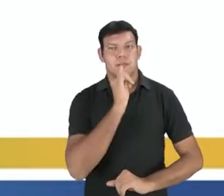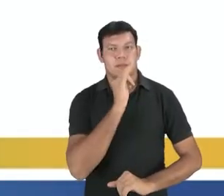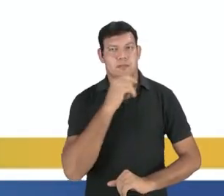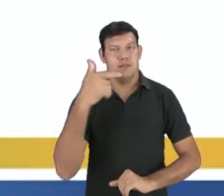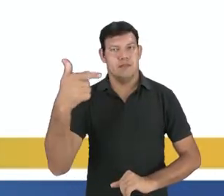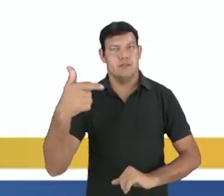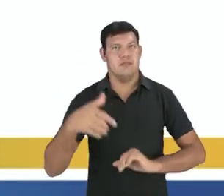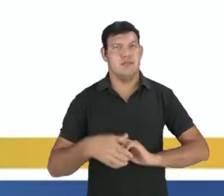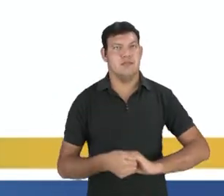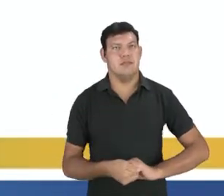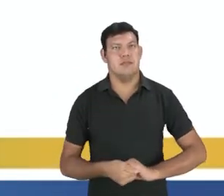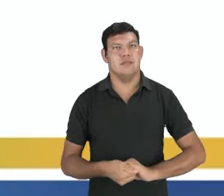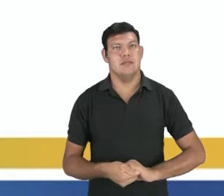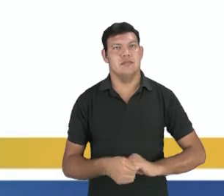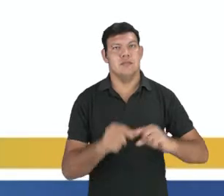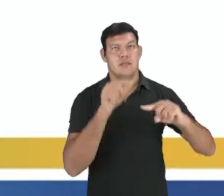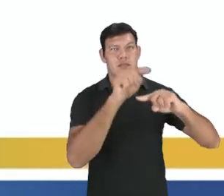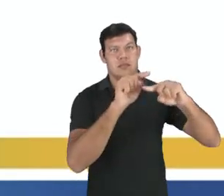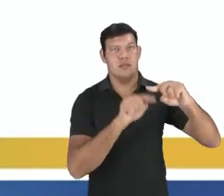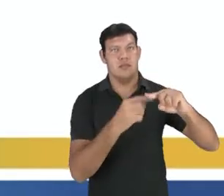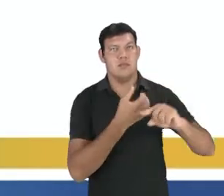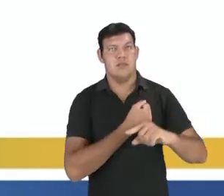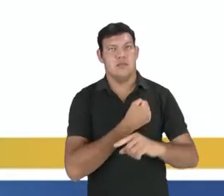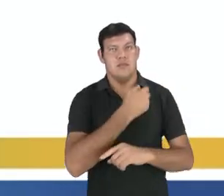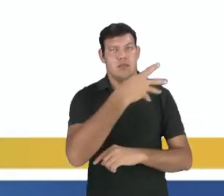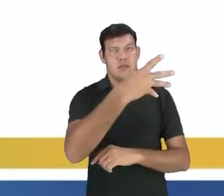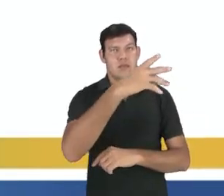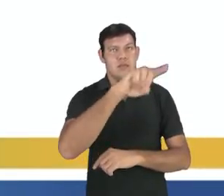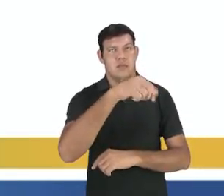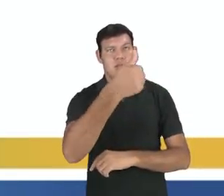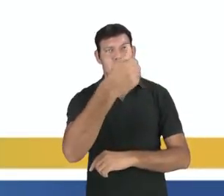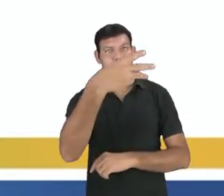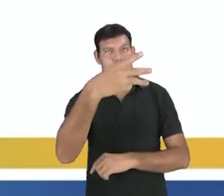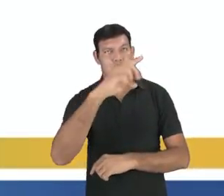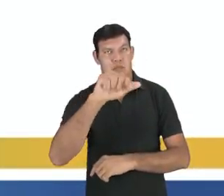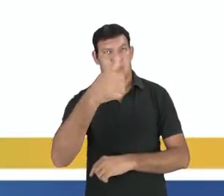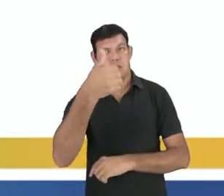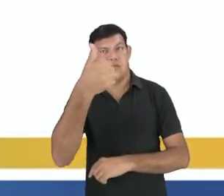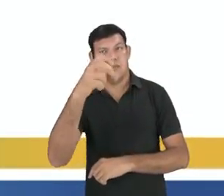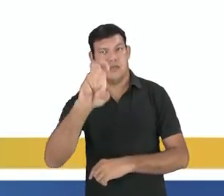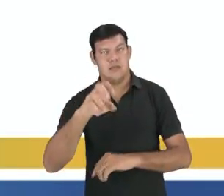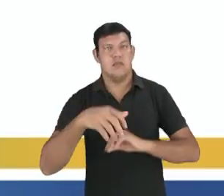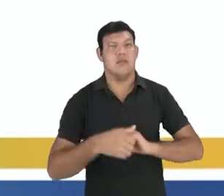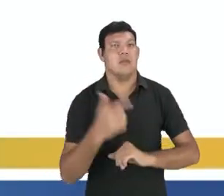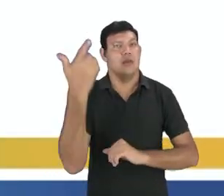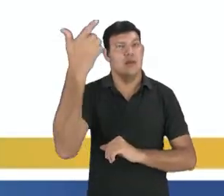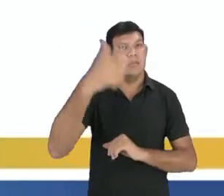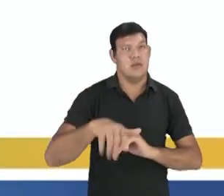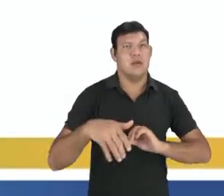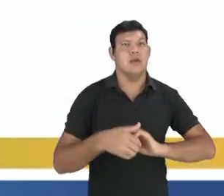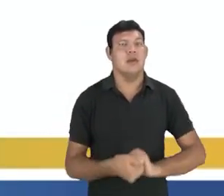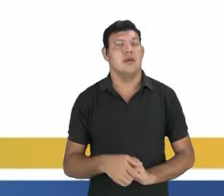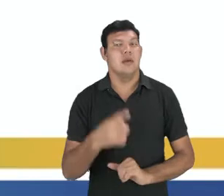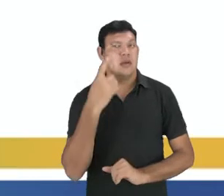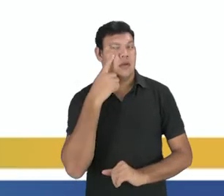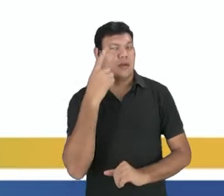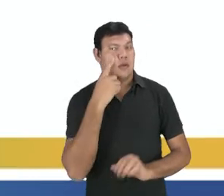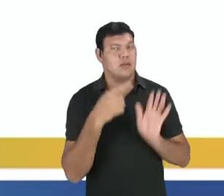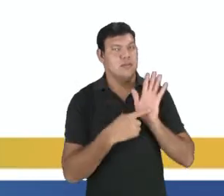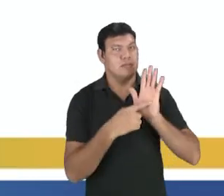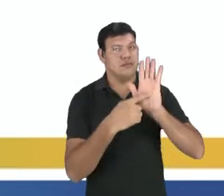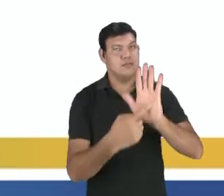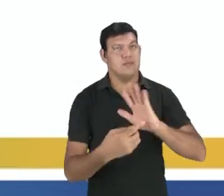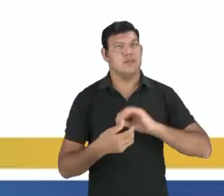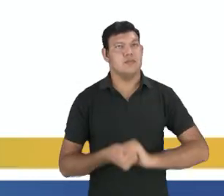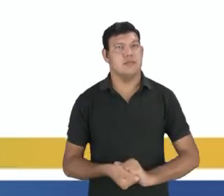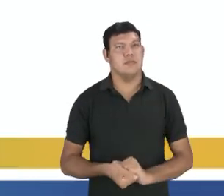Exemplo 2. Os divisores dos números 4, 13 e 15. Então, novamente aqui eu